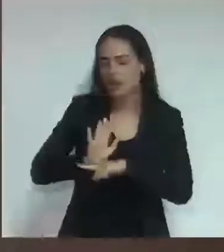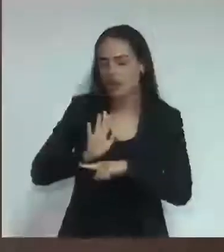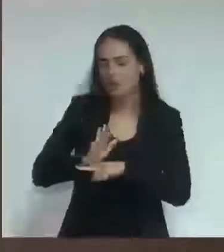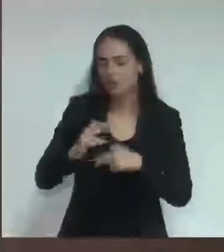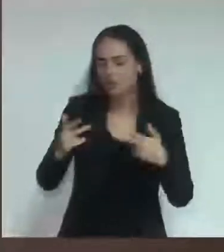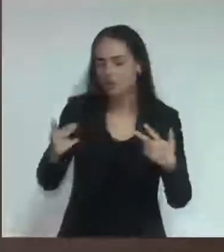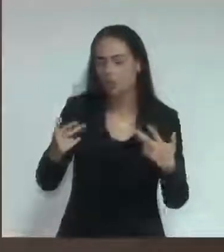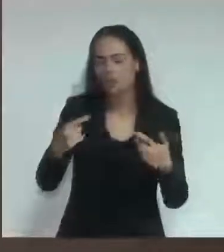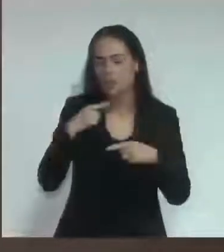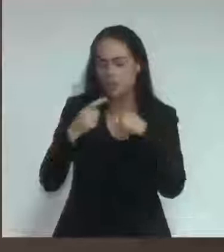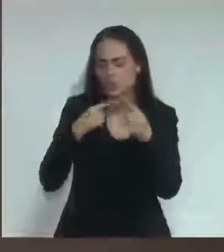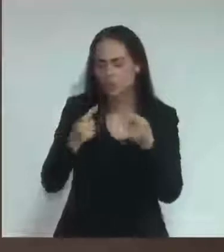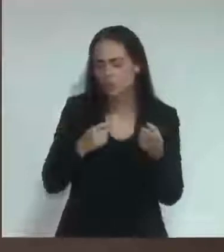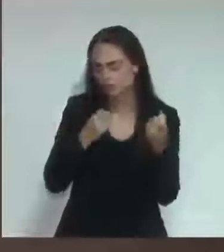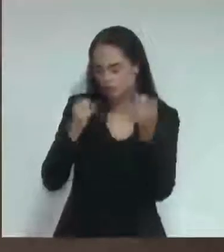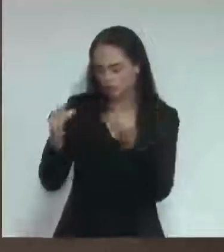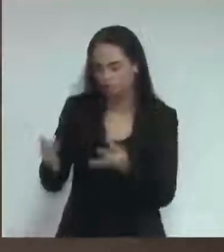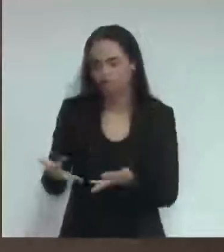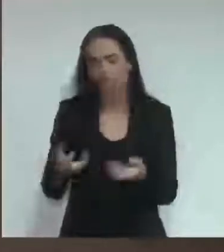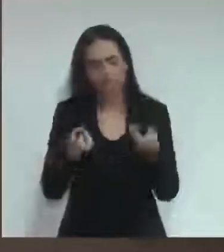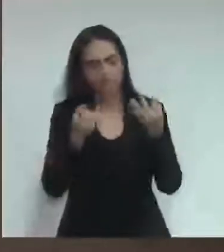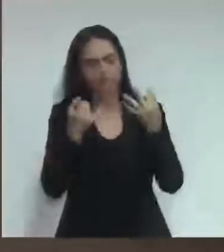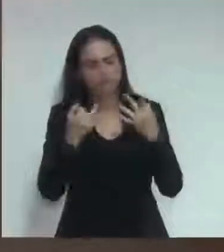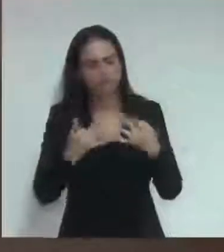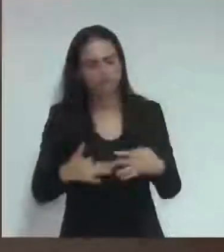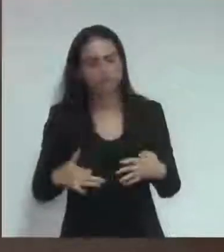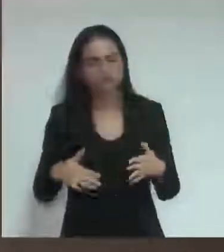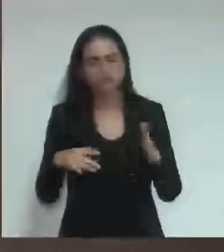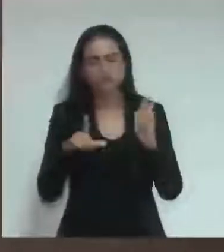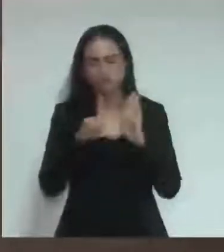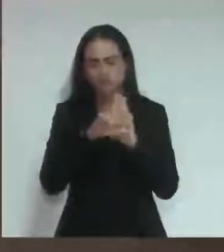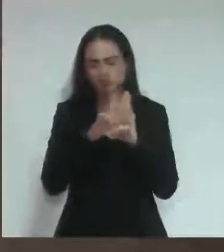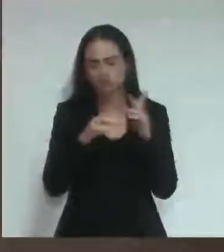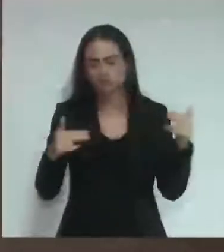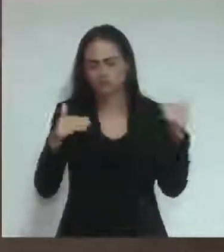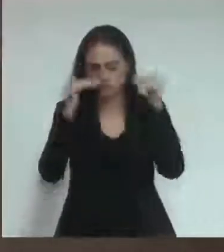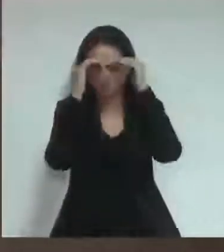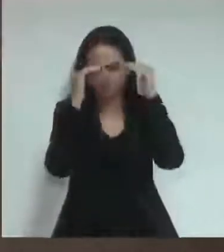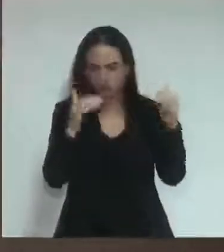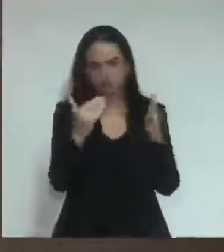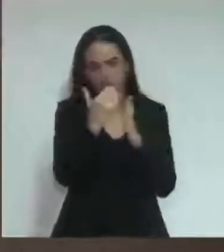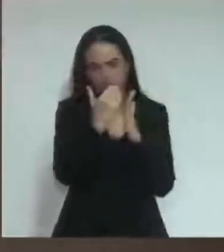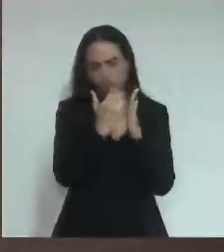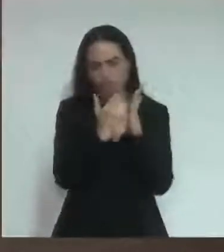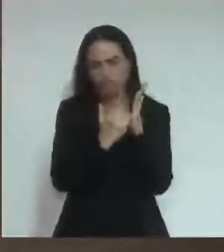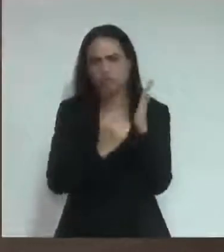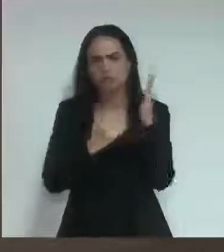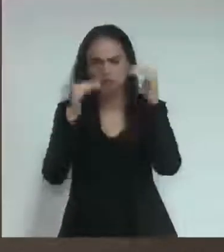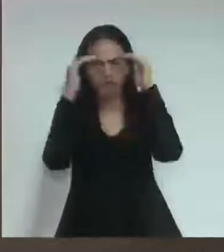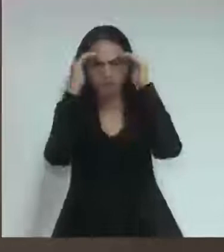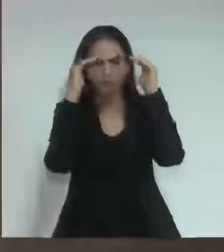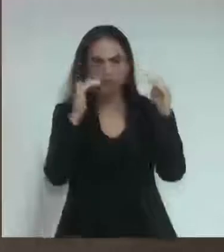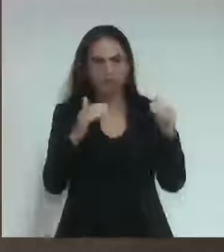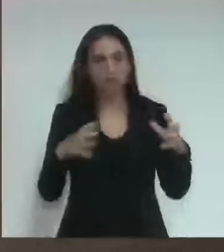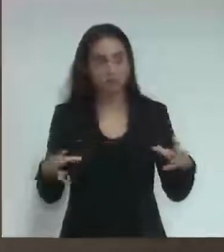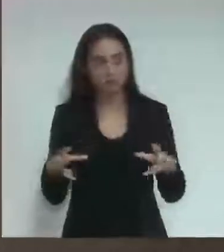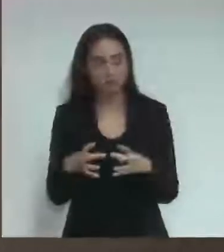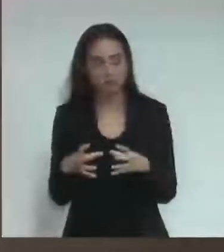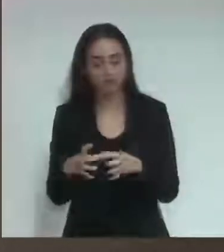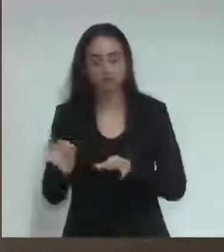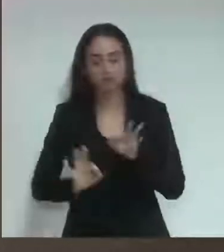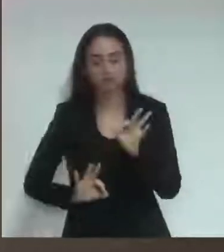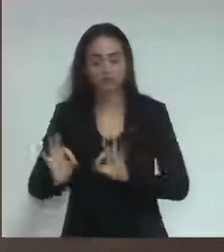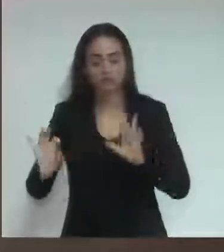seguisse tudo juridicamente a forma correta. E se seguiu, rigorosamente. Nessa comissão foi criada, não por